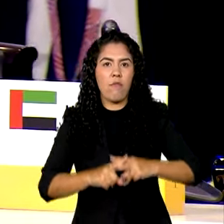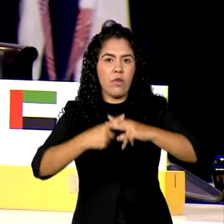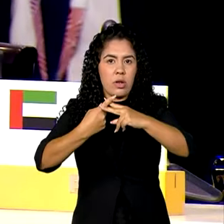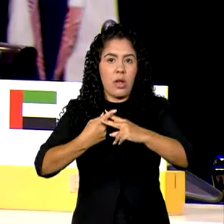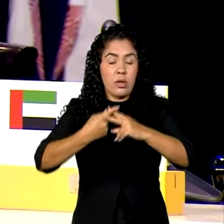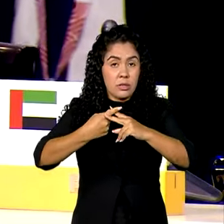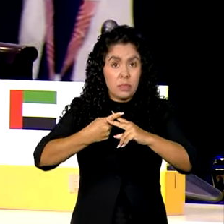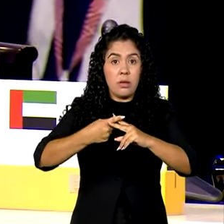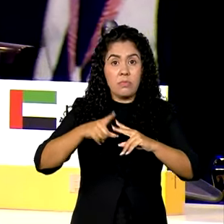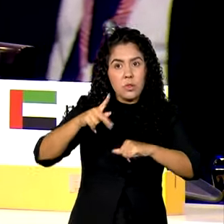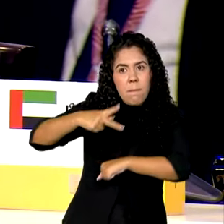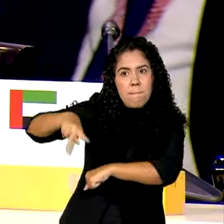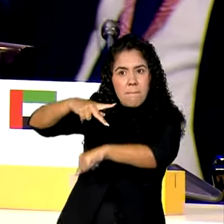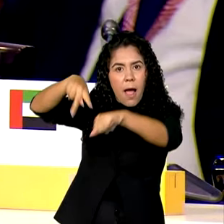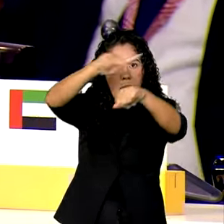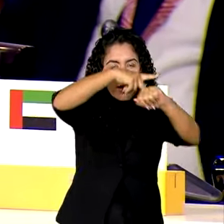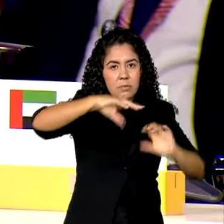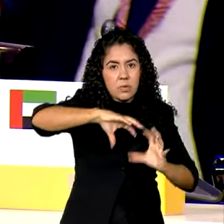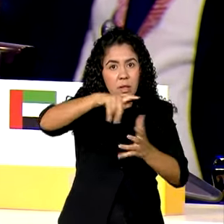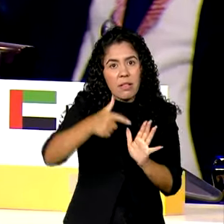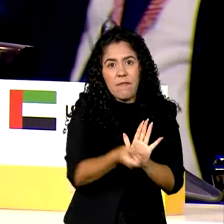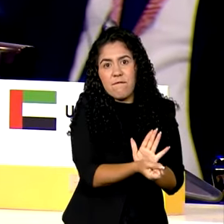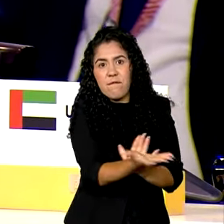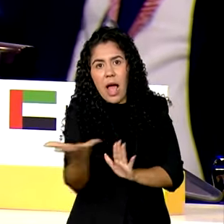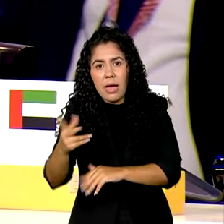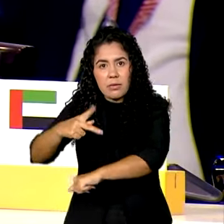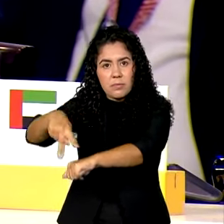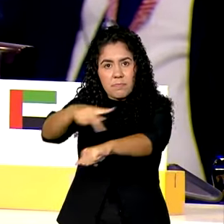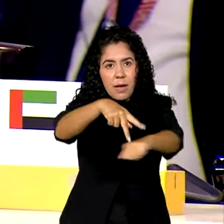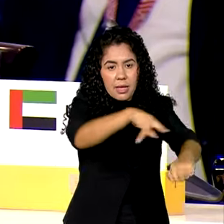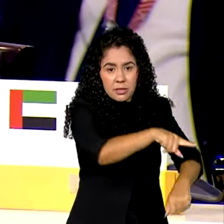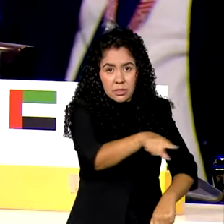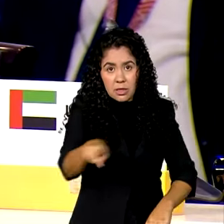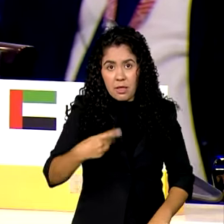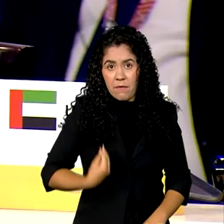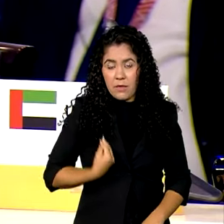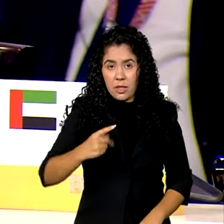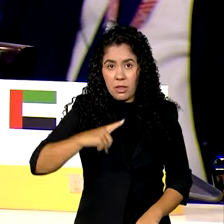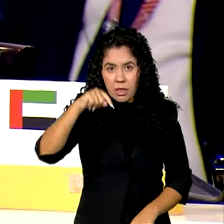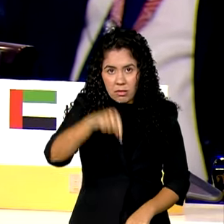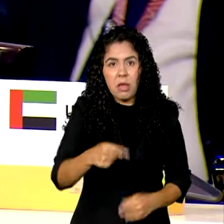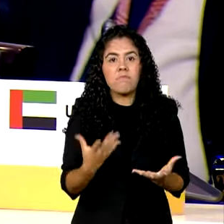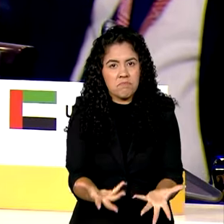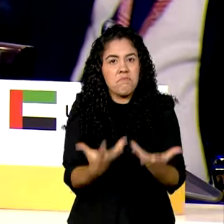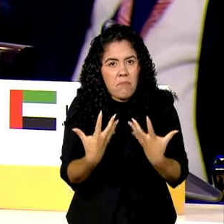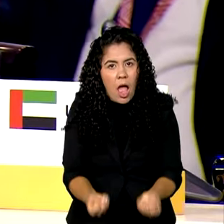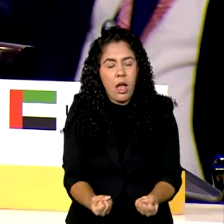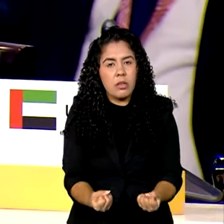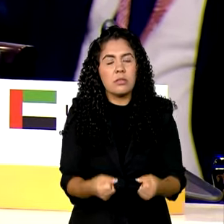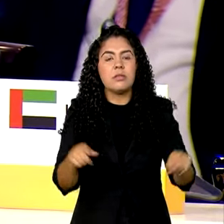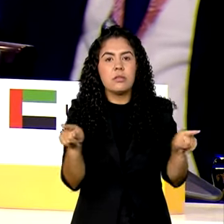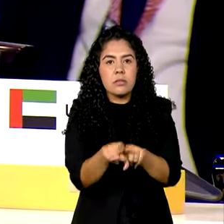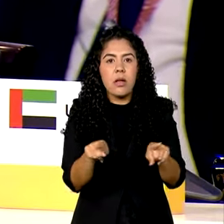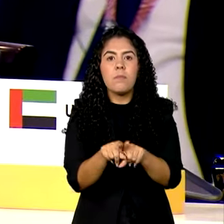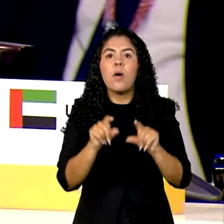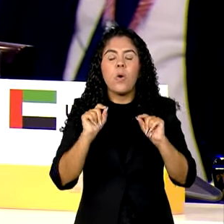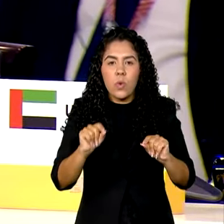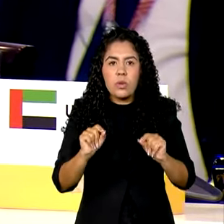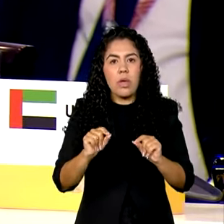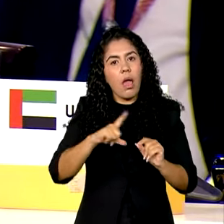endosso de muitos dos países aqui presentes o Brasil considera apresentar a assembleia geral da